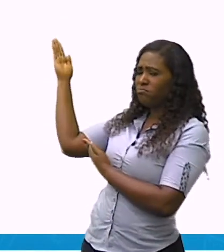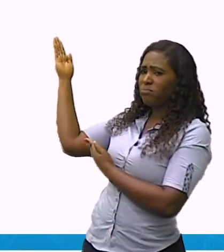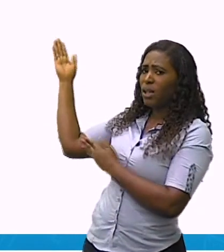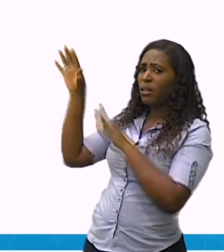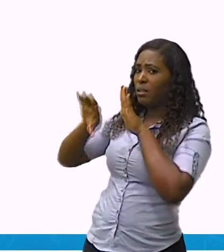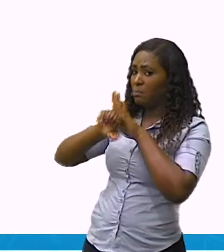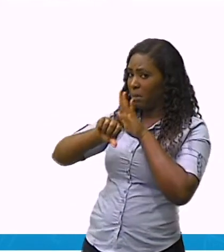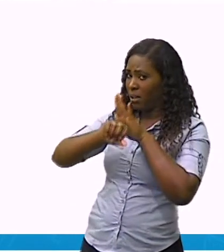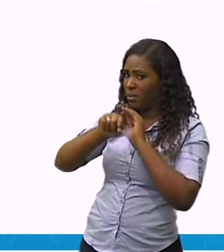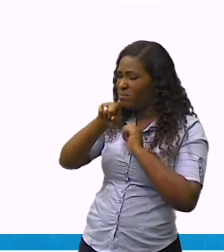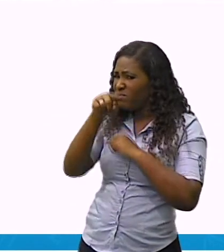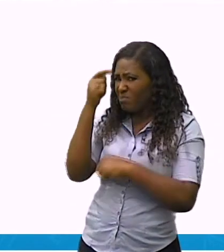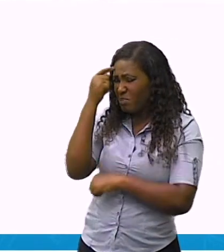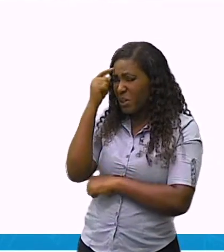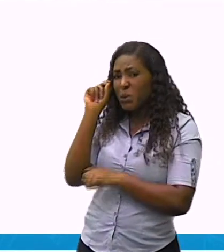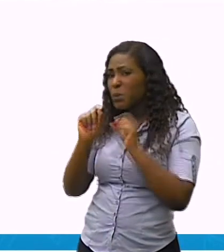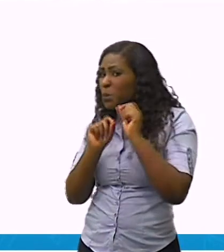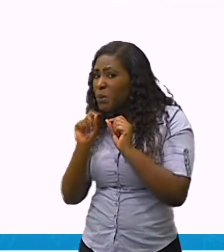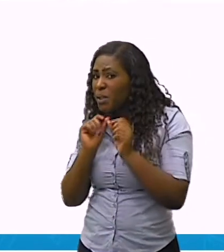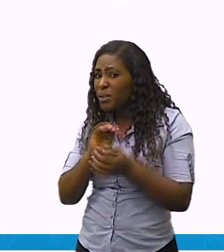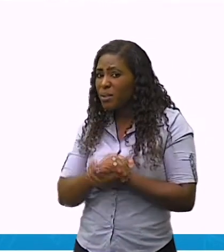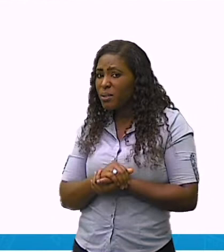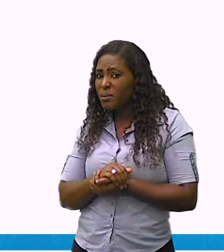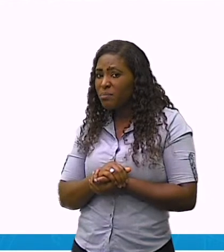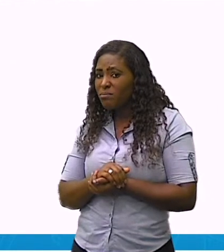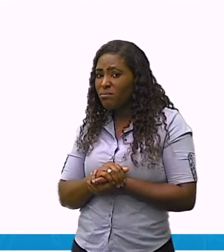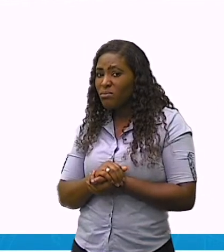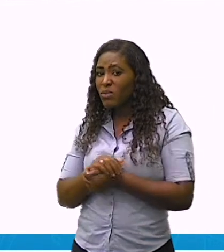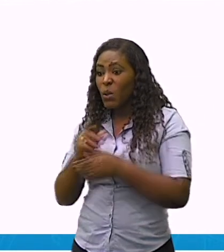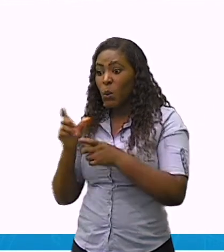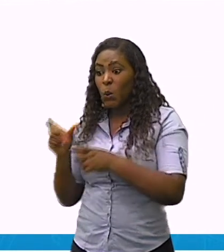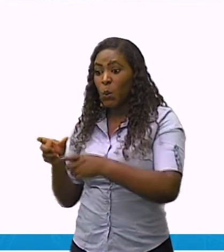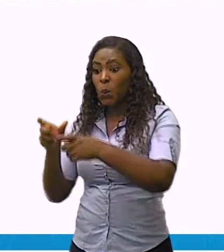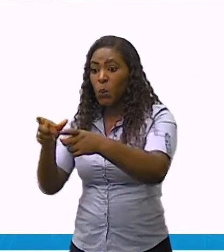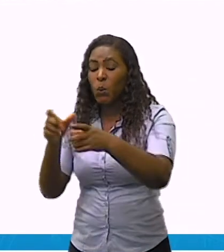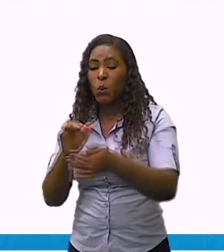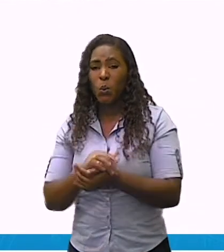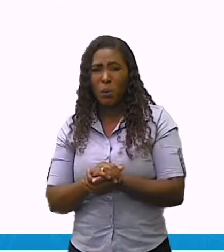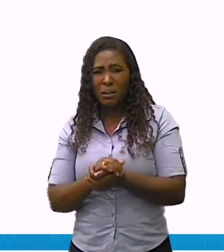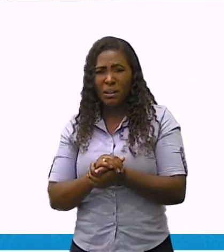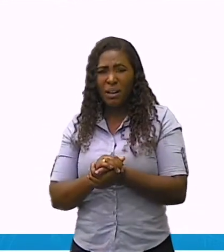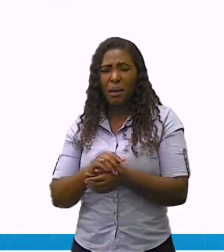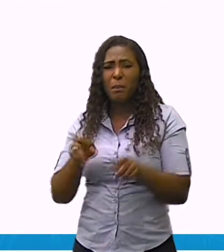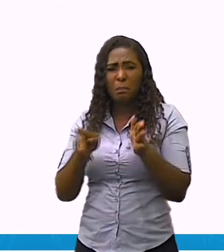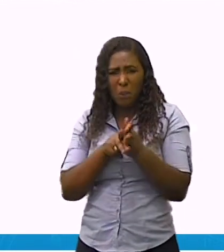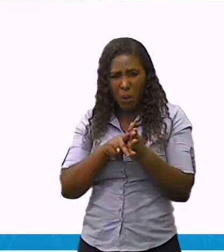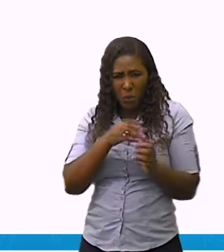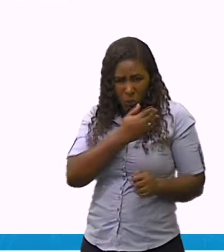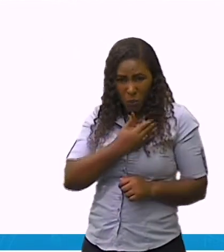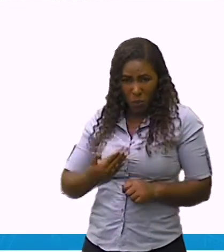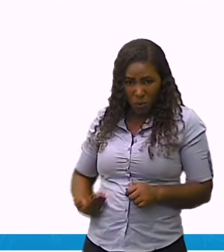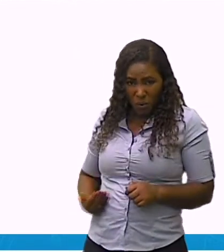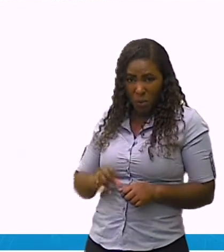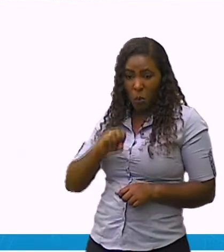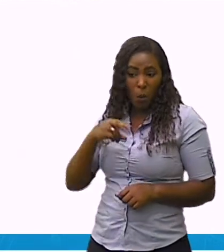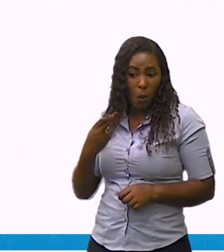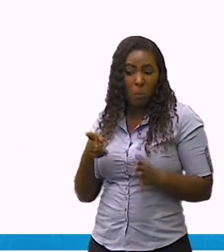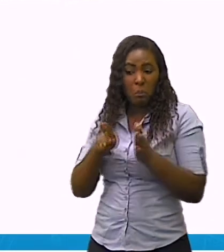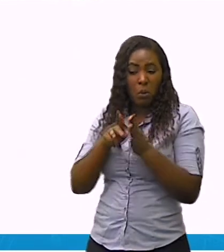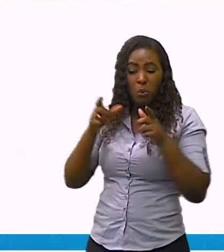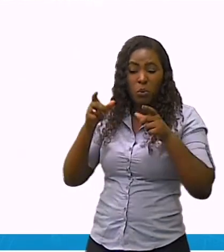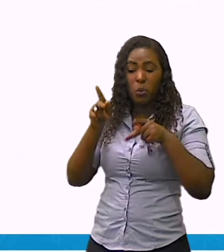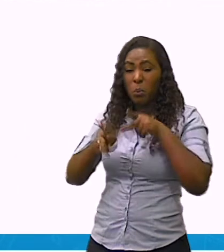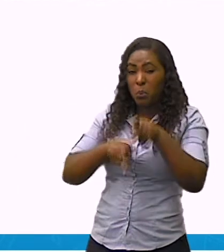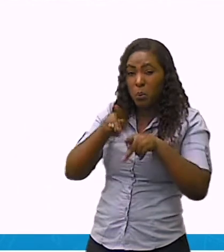achou? Quando vemos um espaço público abandonado, visualiza nessa imagem,